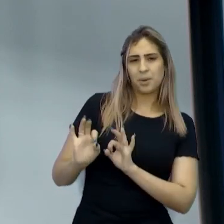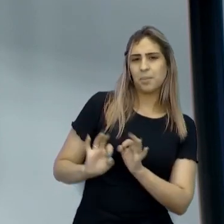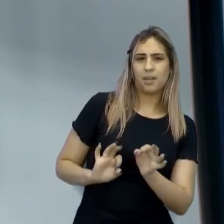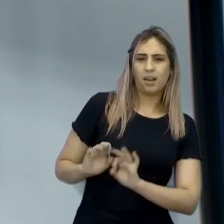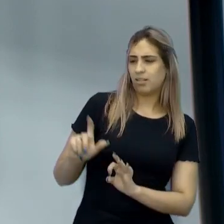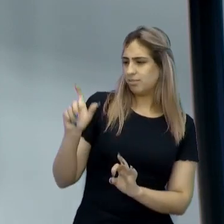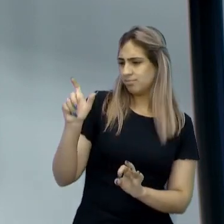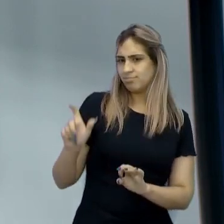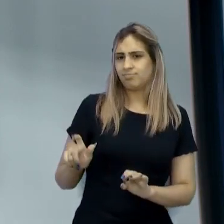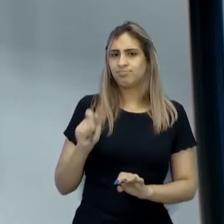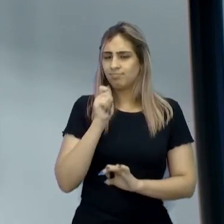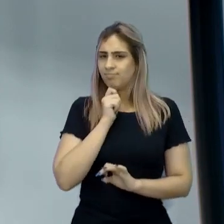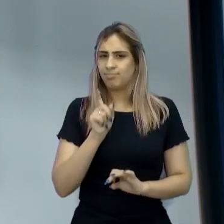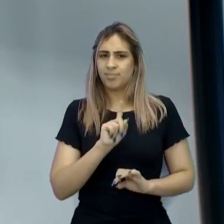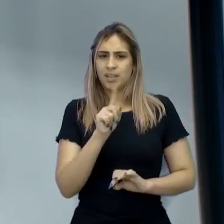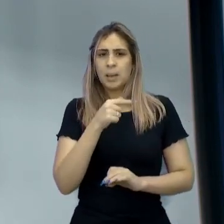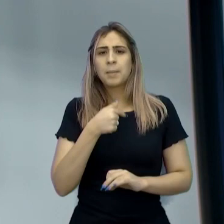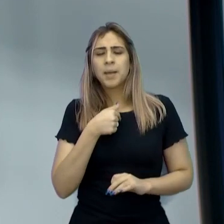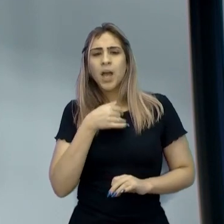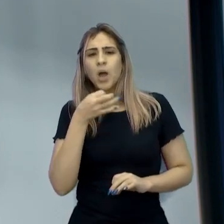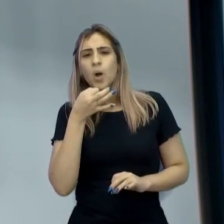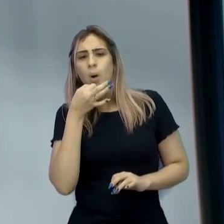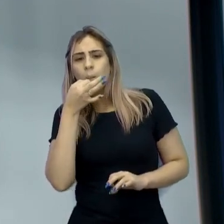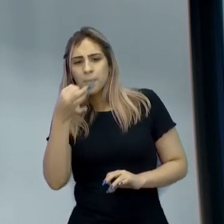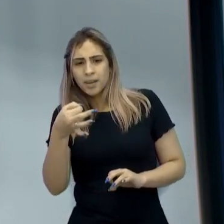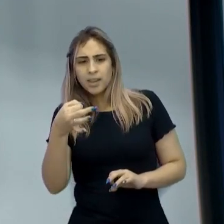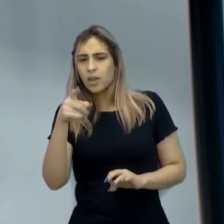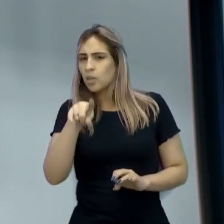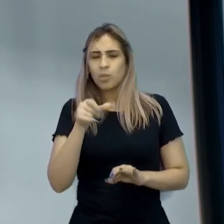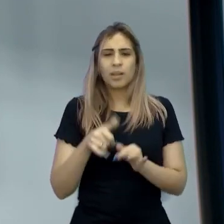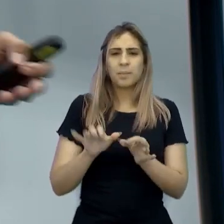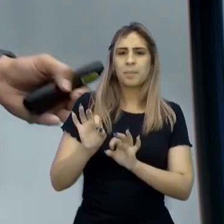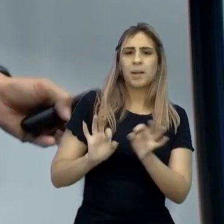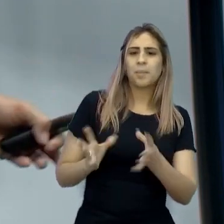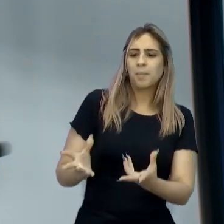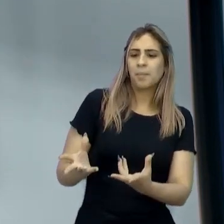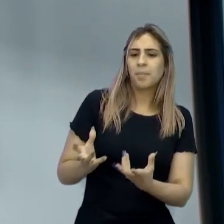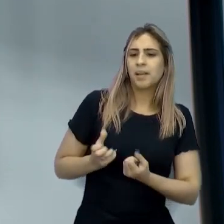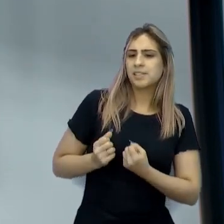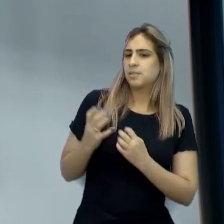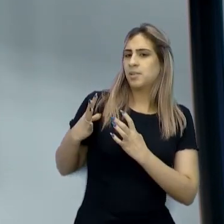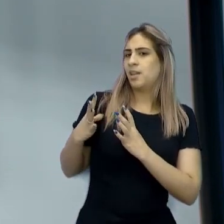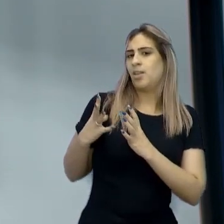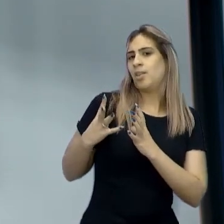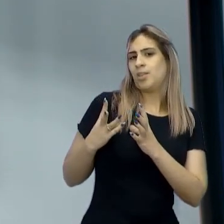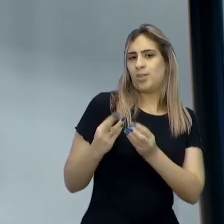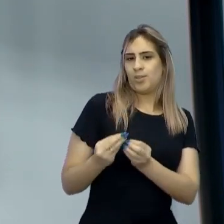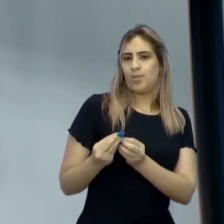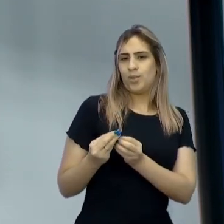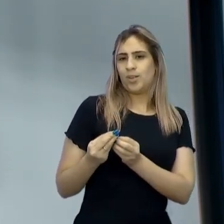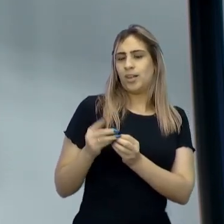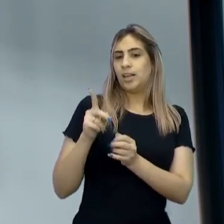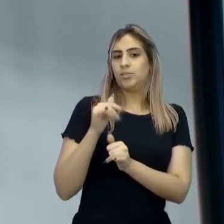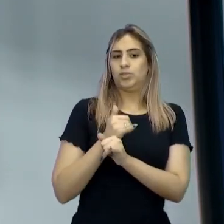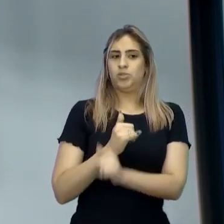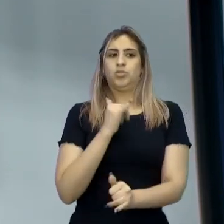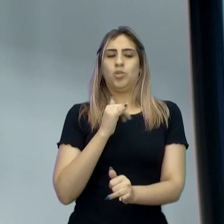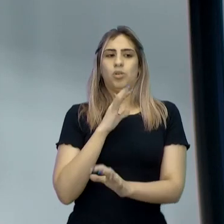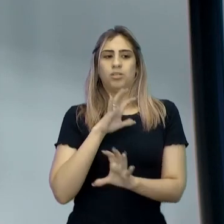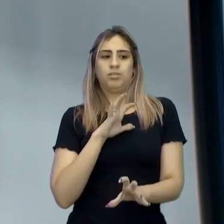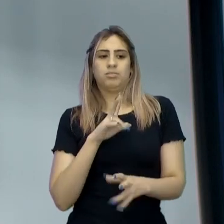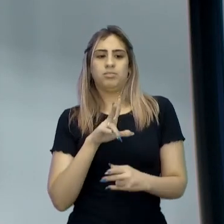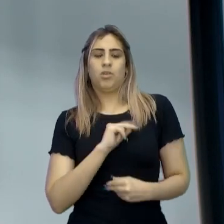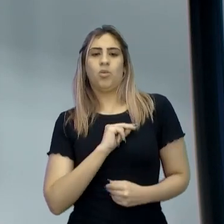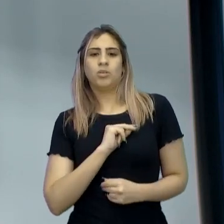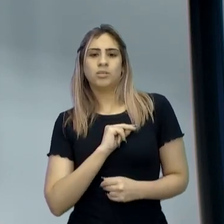indivíduo, assim, na minha opinião, né? Ele não estava preparado para receber tudo isso, né? E aí foi um choque.